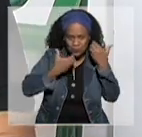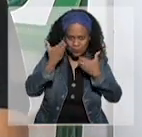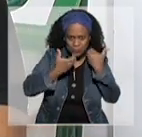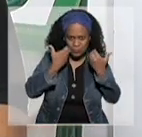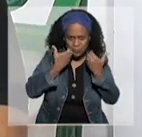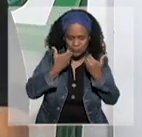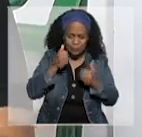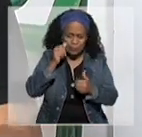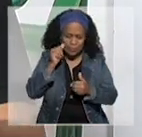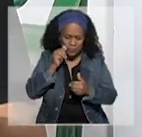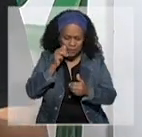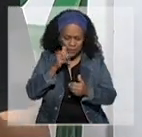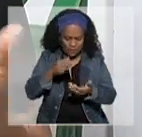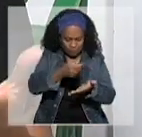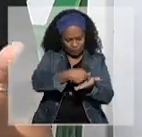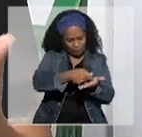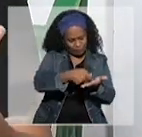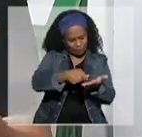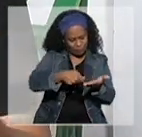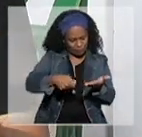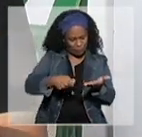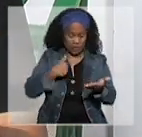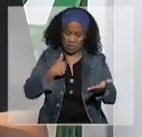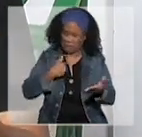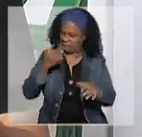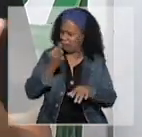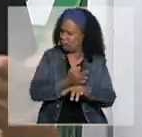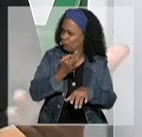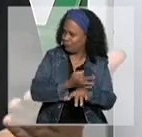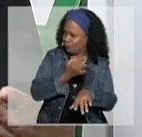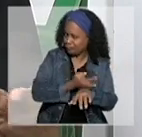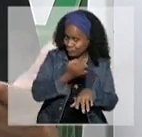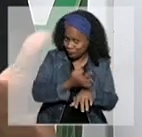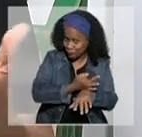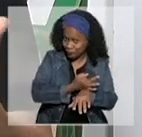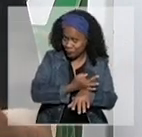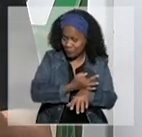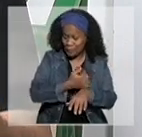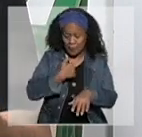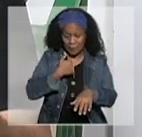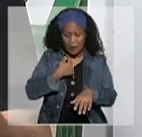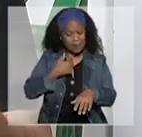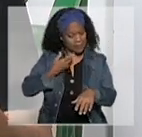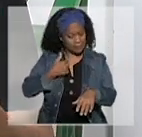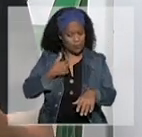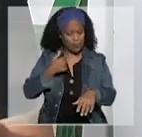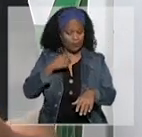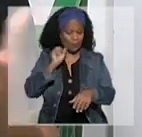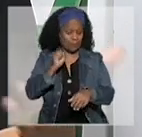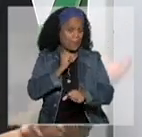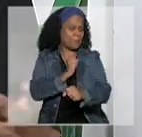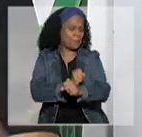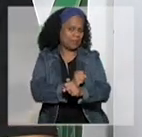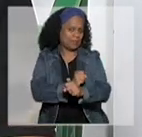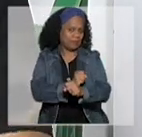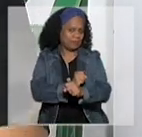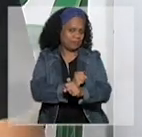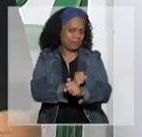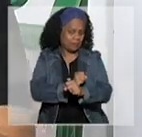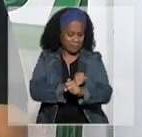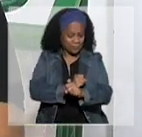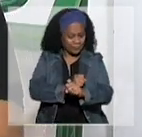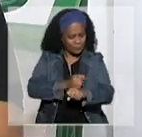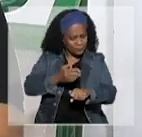aulas nossas. E ela dizendo lá, eu li a carta, ela dizendo que ela era bagunceira, sabia que era bagunceira, mas que ela iria se comportar e iria se dedicar